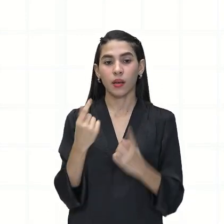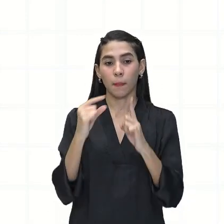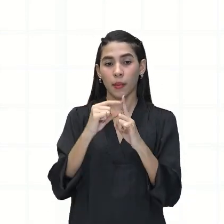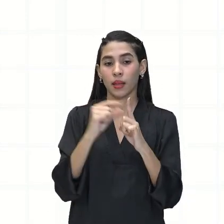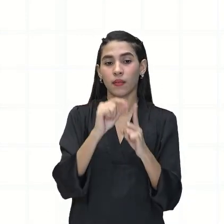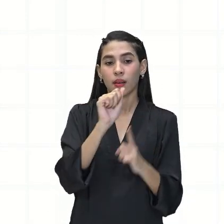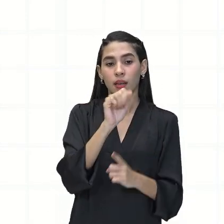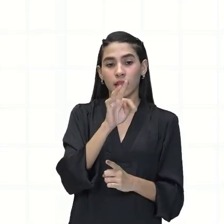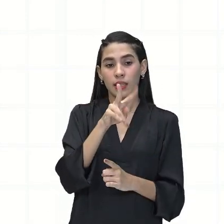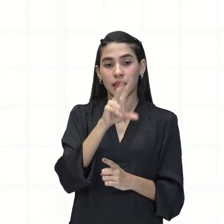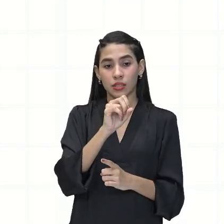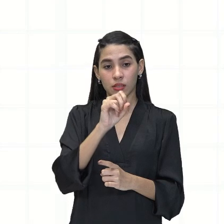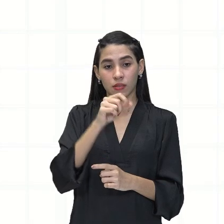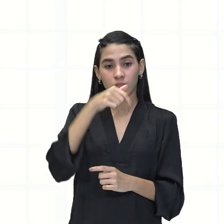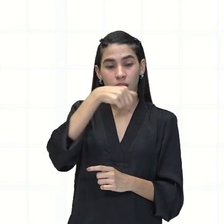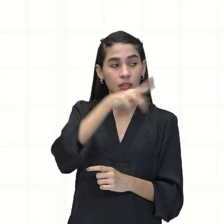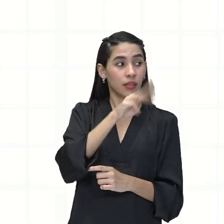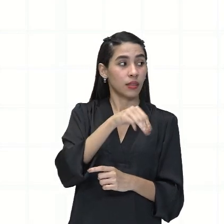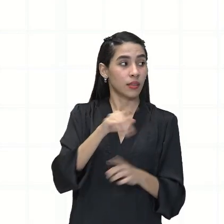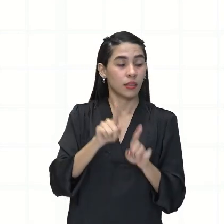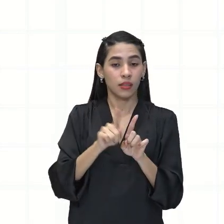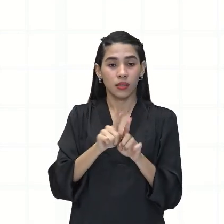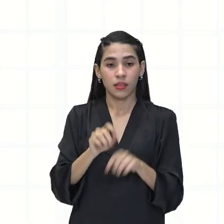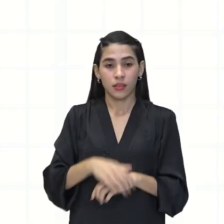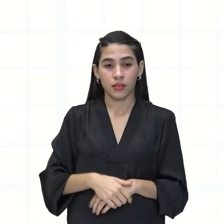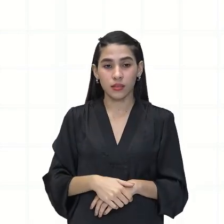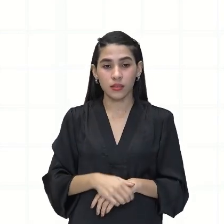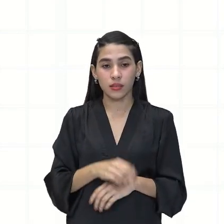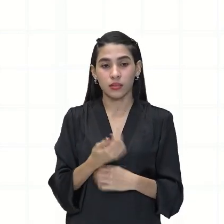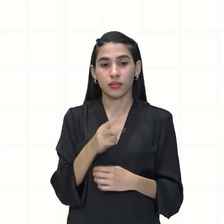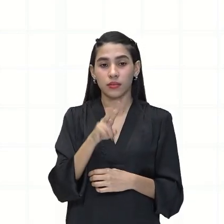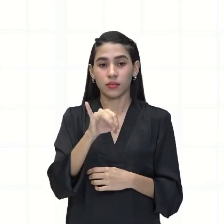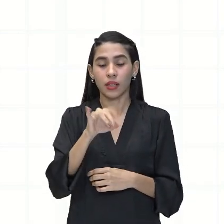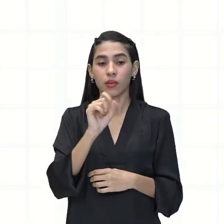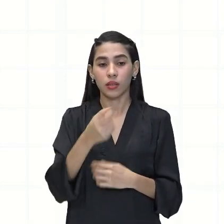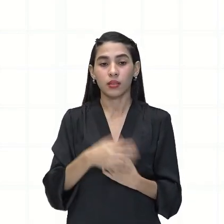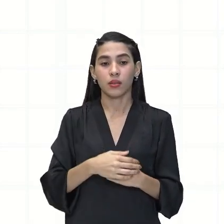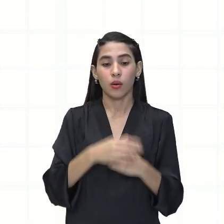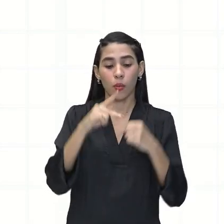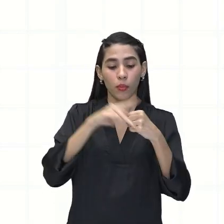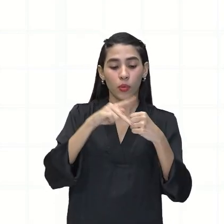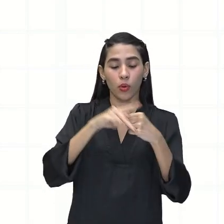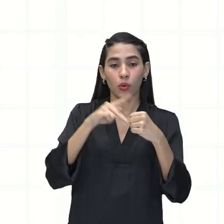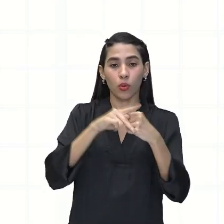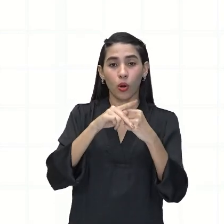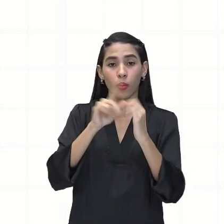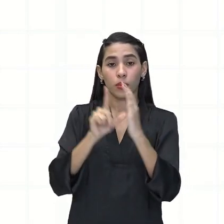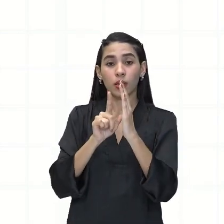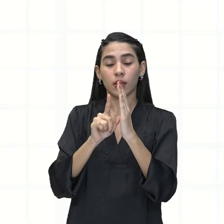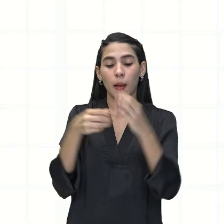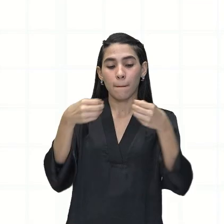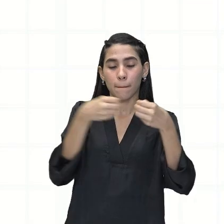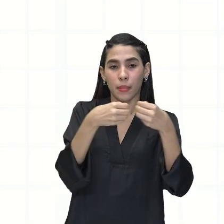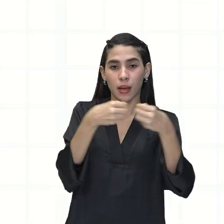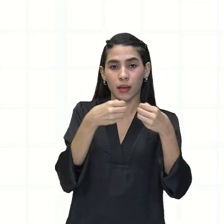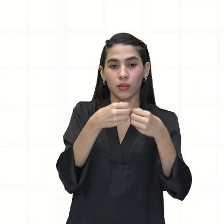atrativa, que é o quem. Quem, o pronome interrogativo, faz com que o nosso pronome oblíquo venha para próximo